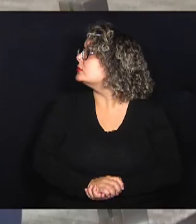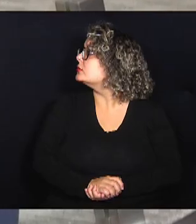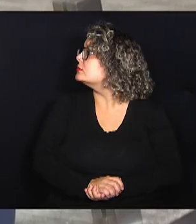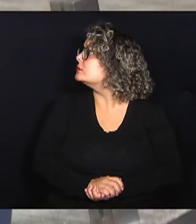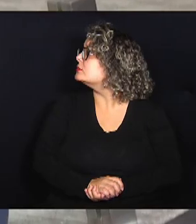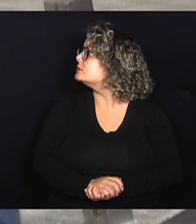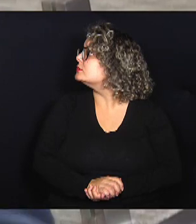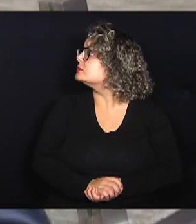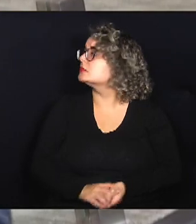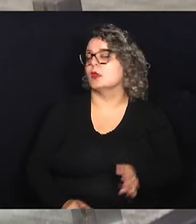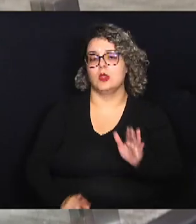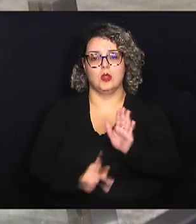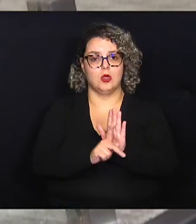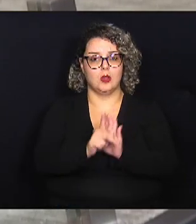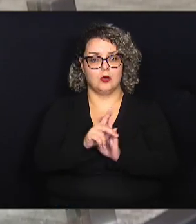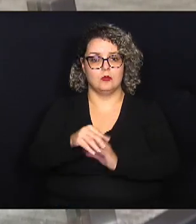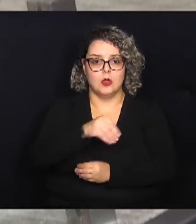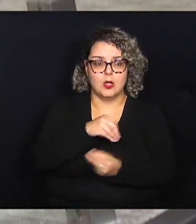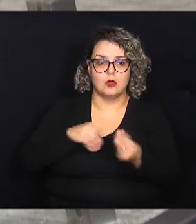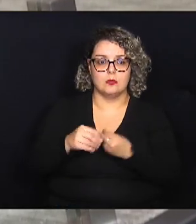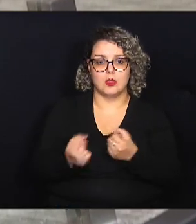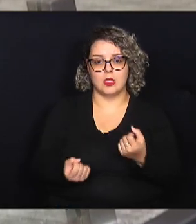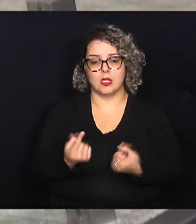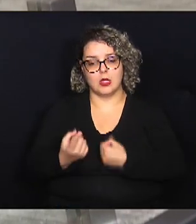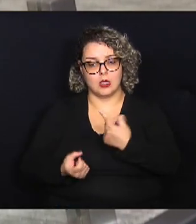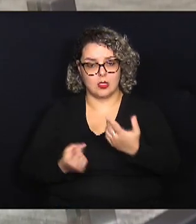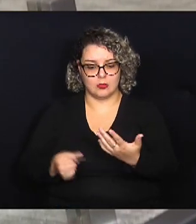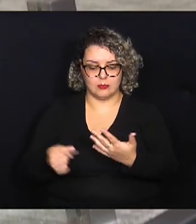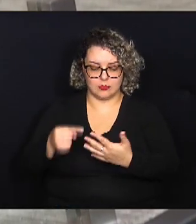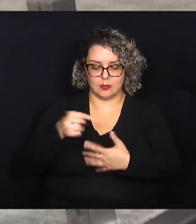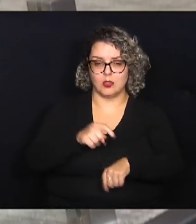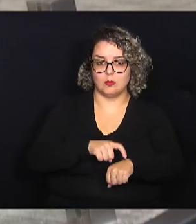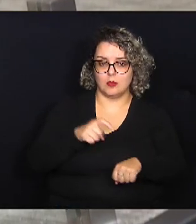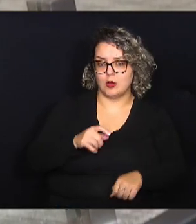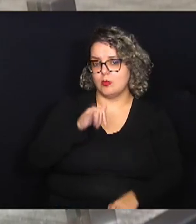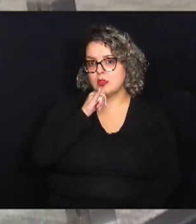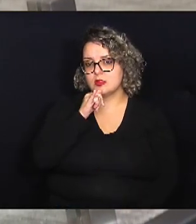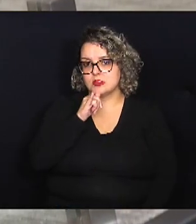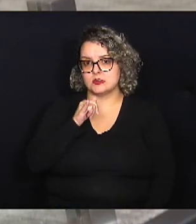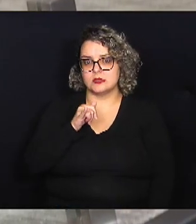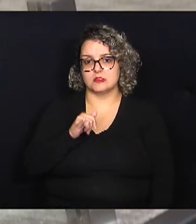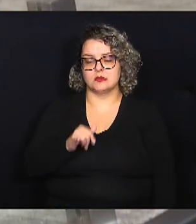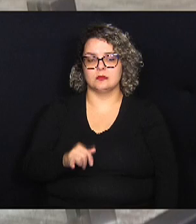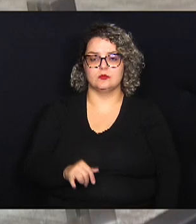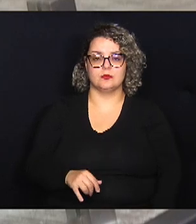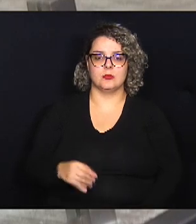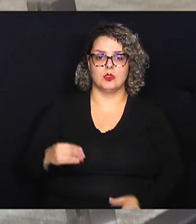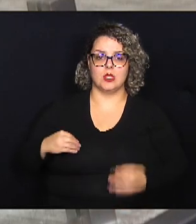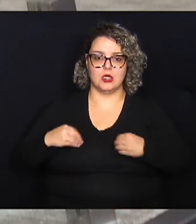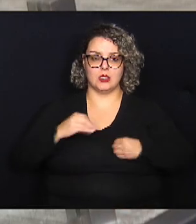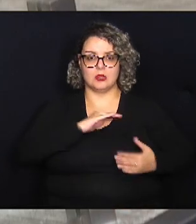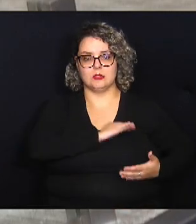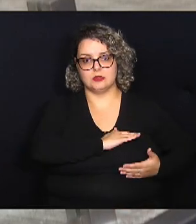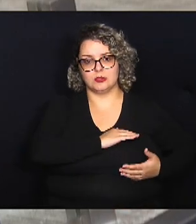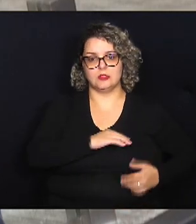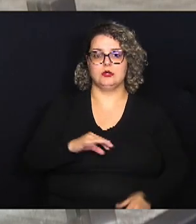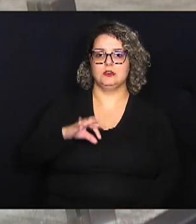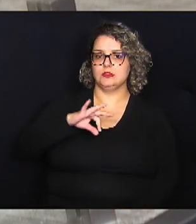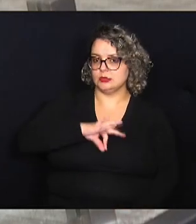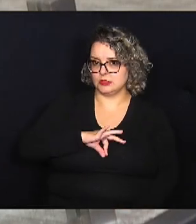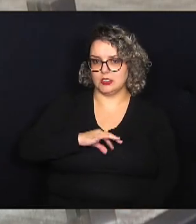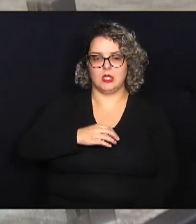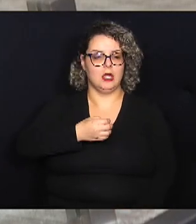Um projeto que engloba algumas ocasiões, como por exemplo, exames mamários, genitais,